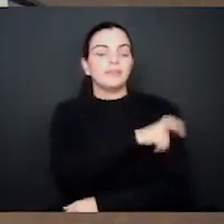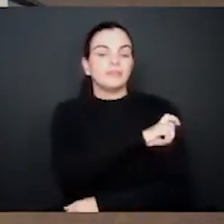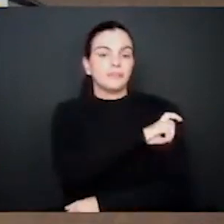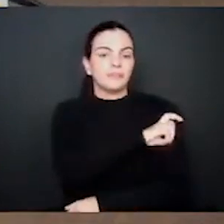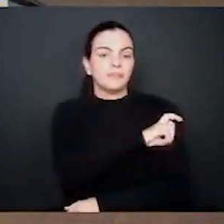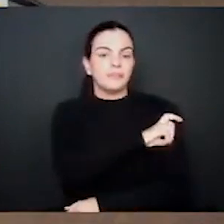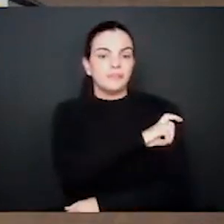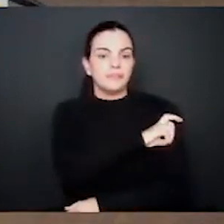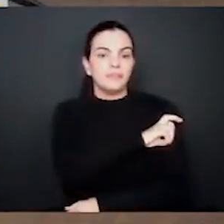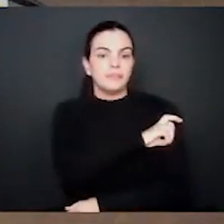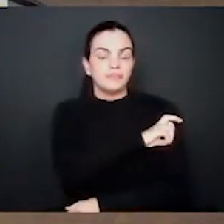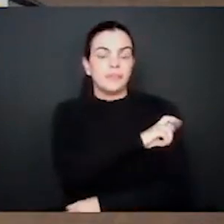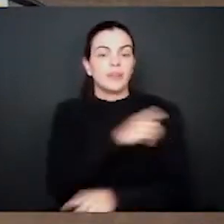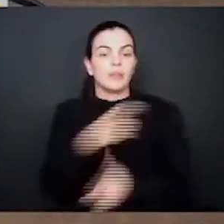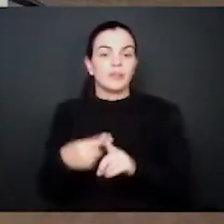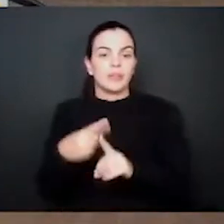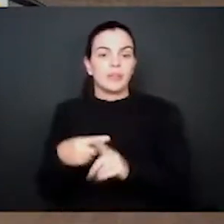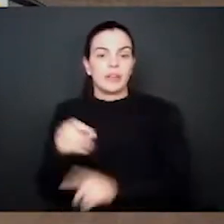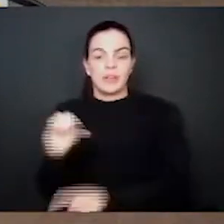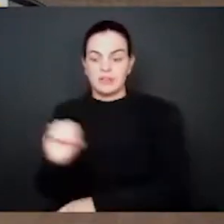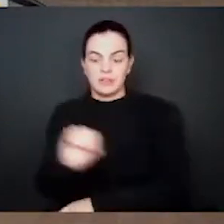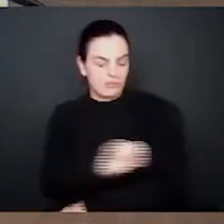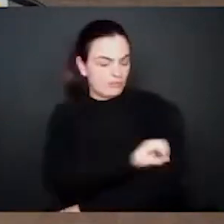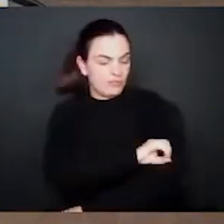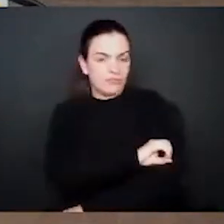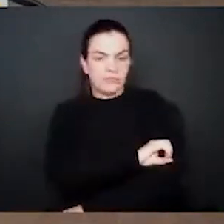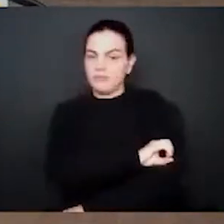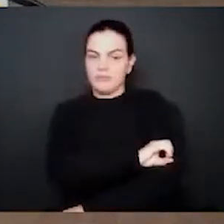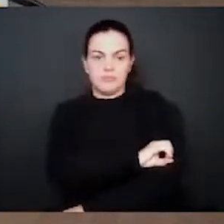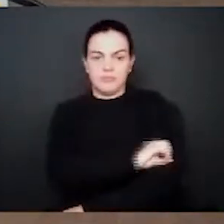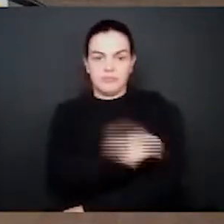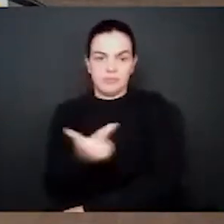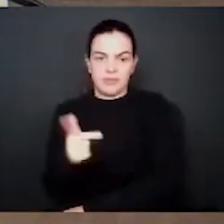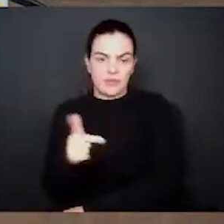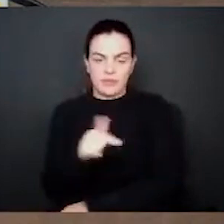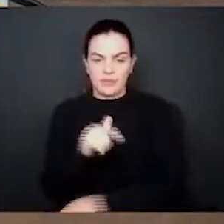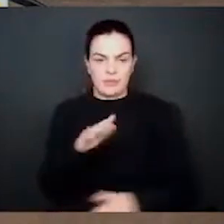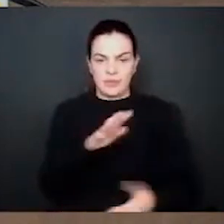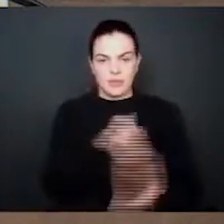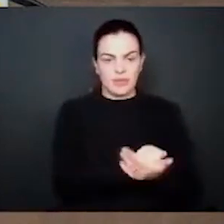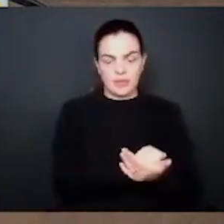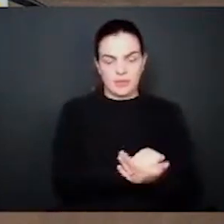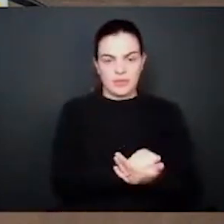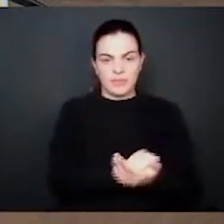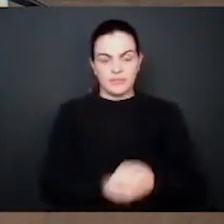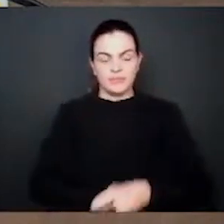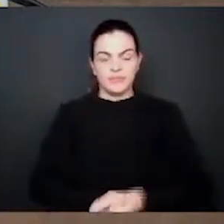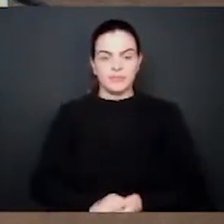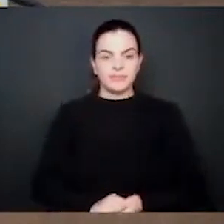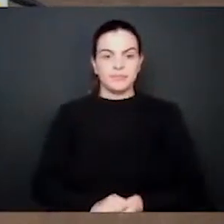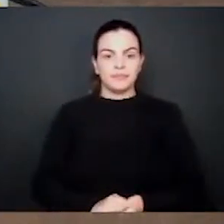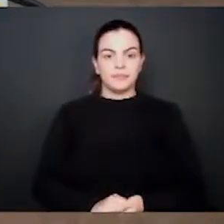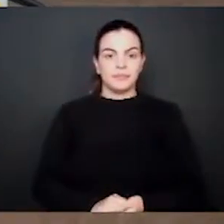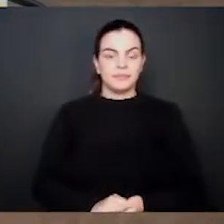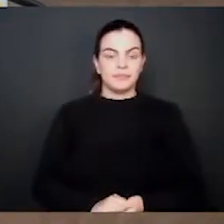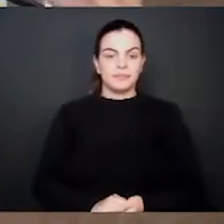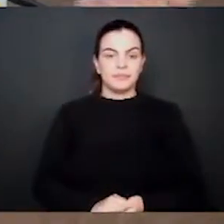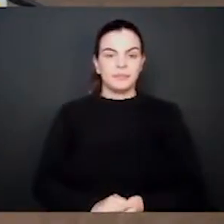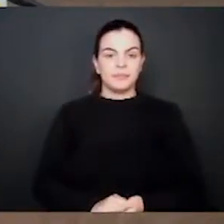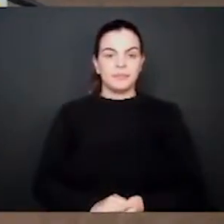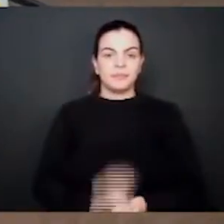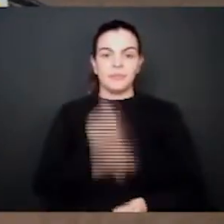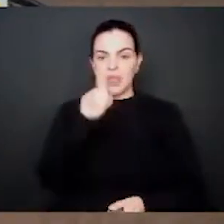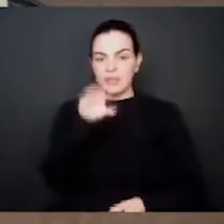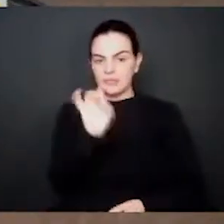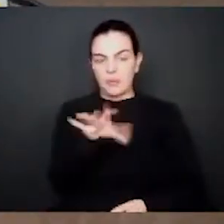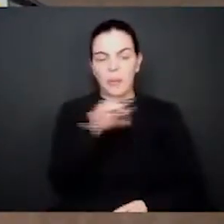educação infantil dentro dos capítulos e anexos ao novo plano. Então seriam só essas observações a